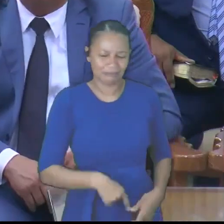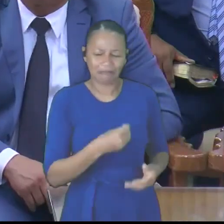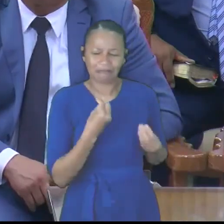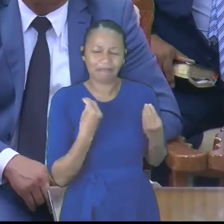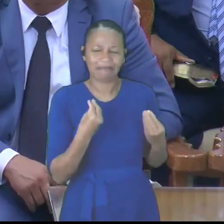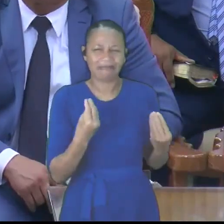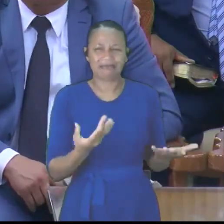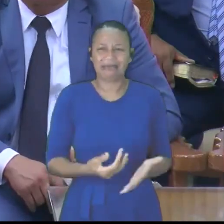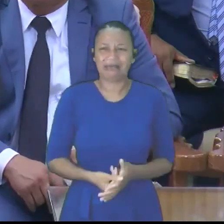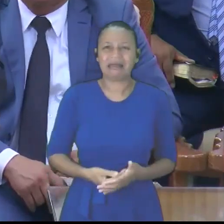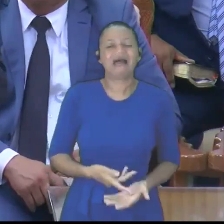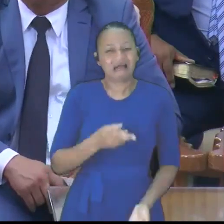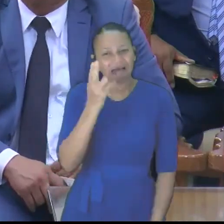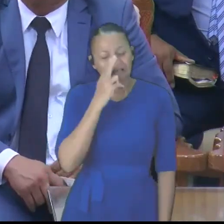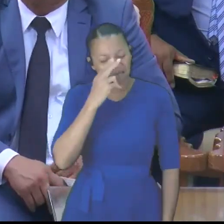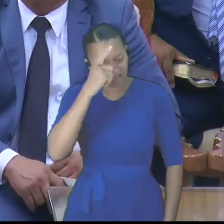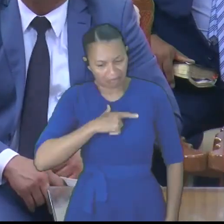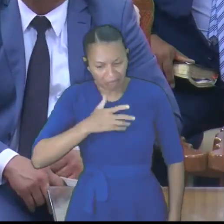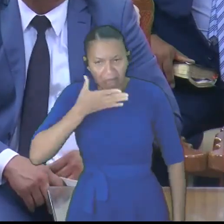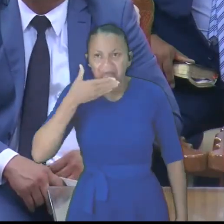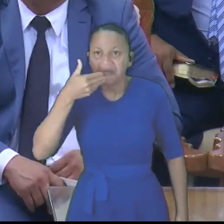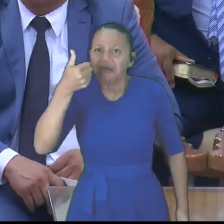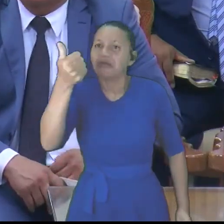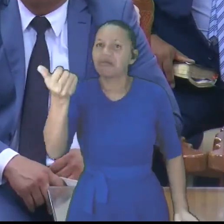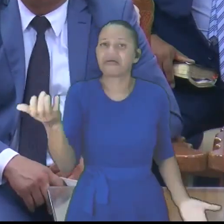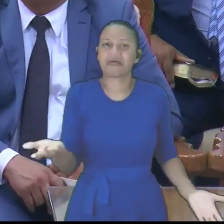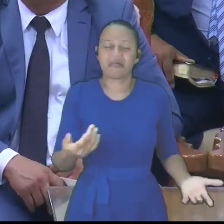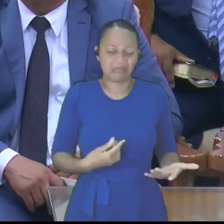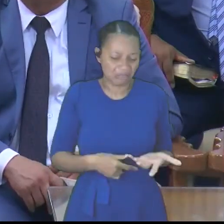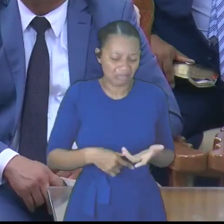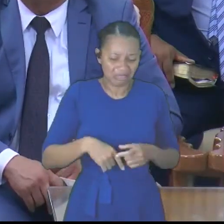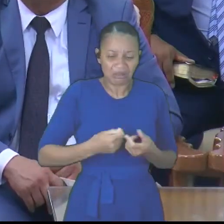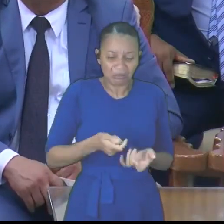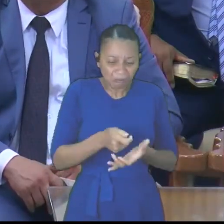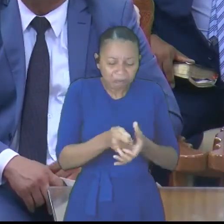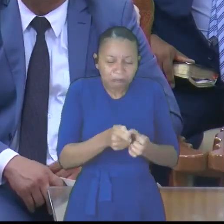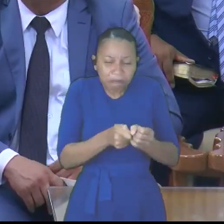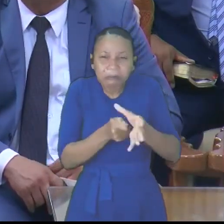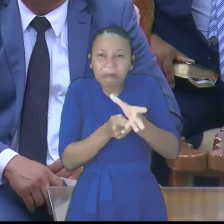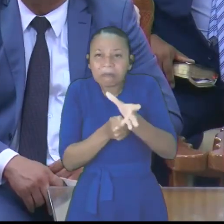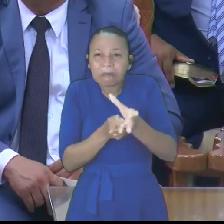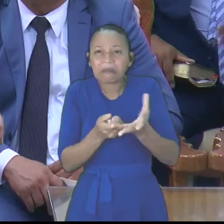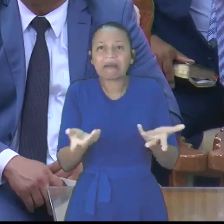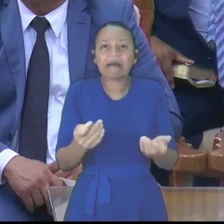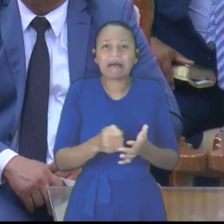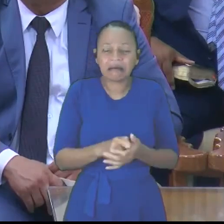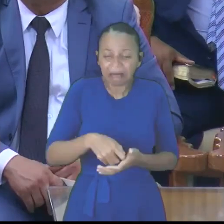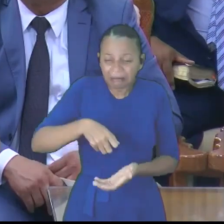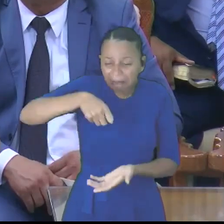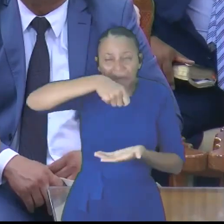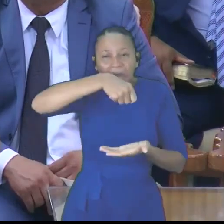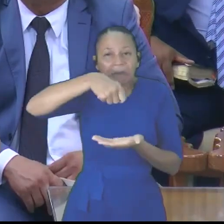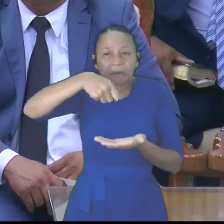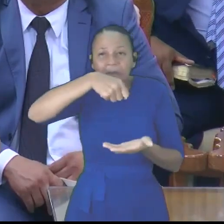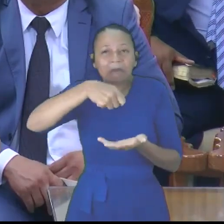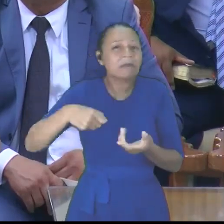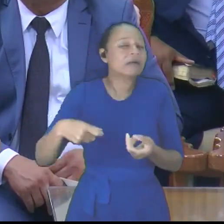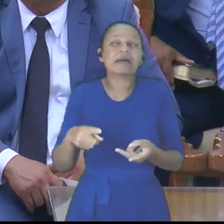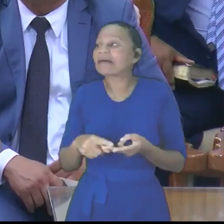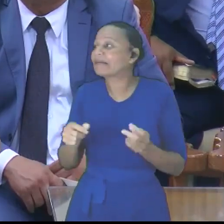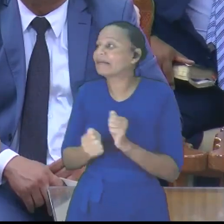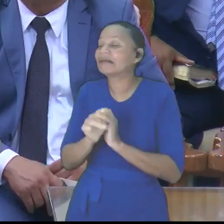amados? Seja crente que dá mais resultado. Agora levar uma lanterna velha e um candeeiro, glória a Jesus, o que mais,